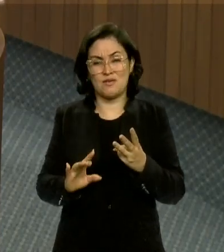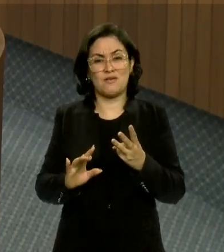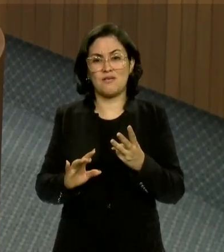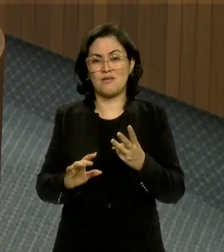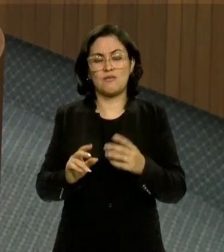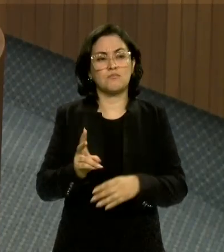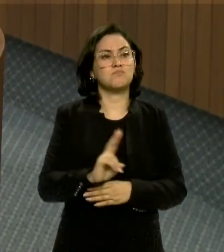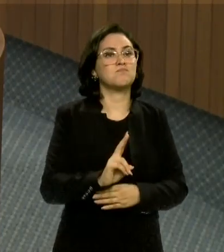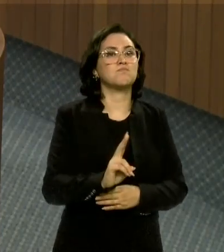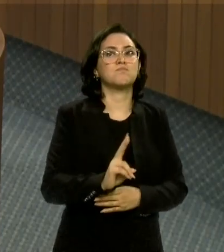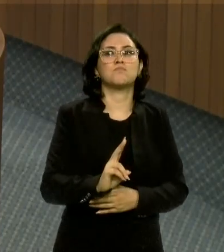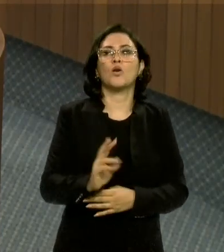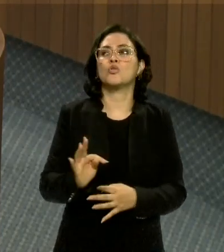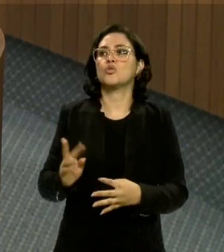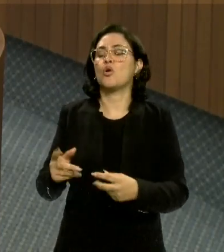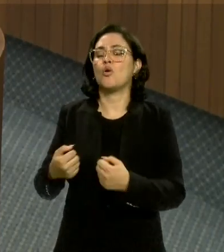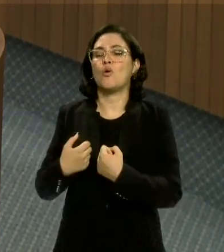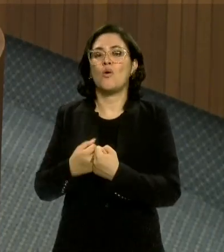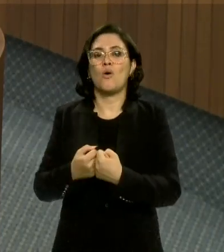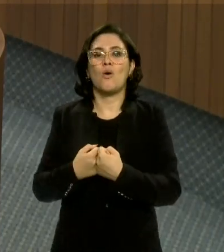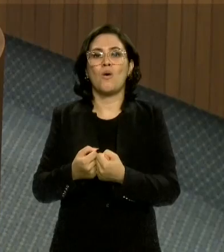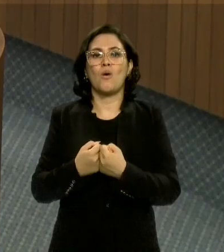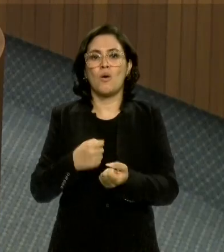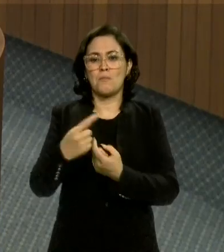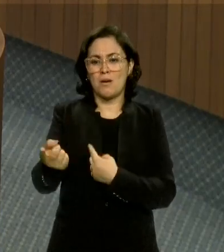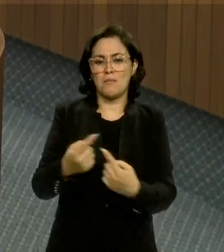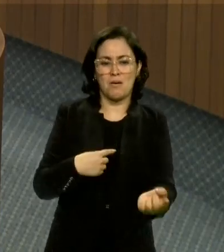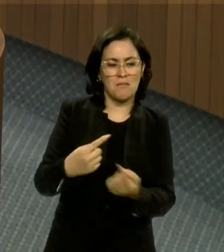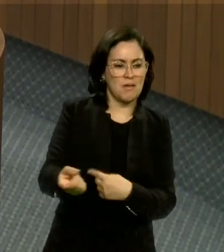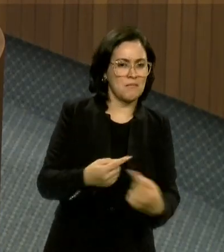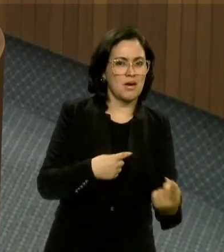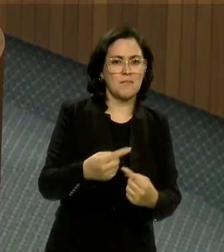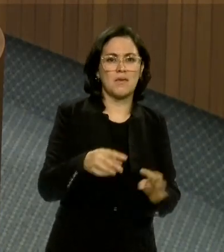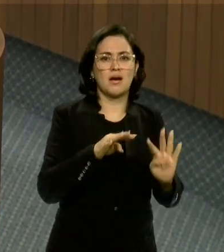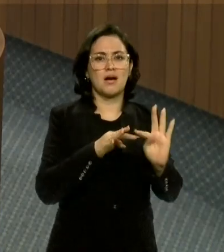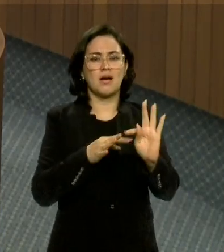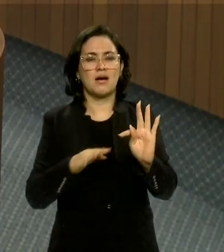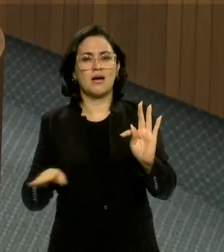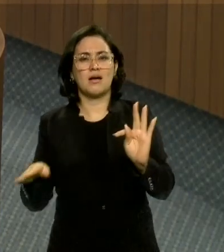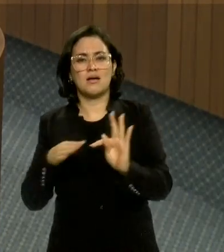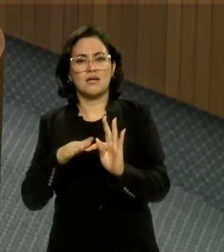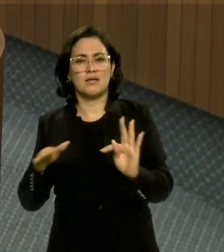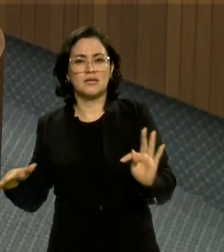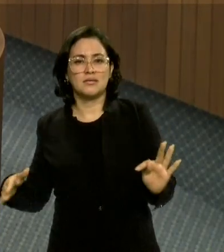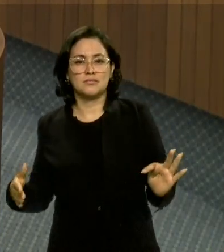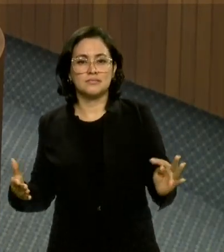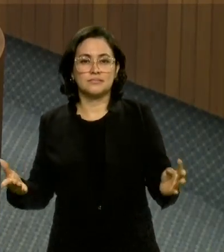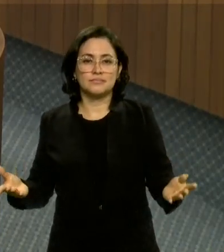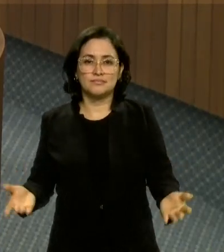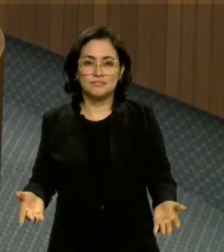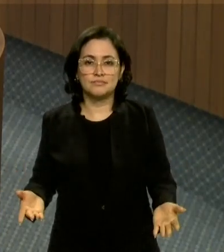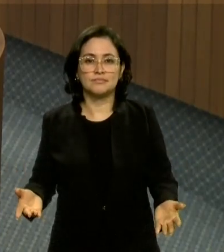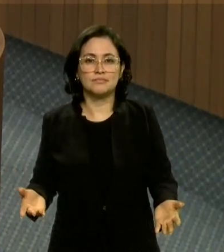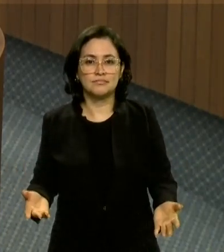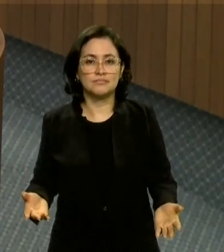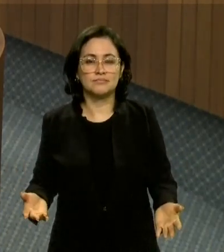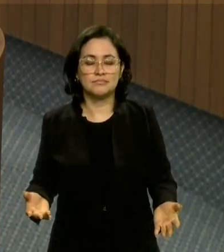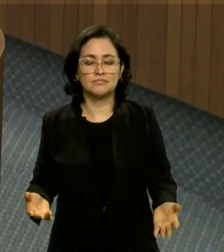do fluxo de ônibus do terminal da Praia Grande. Aí ele matou o trânsito livre